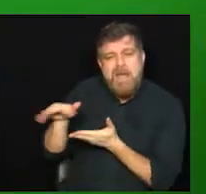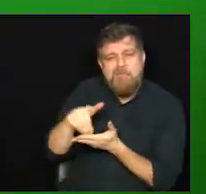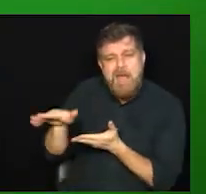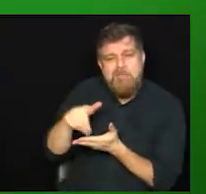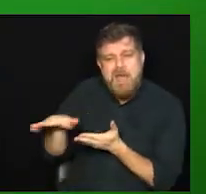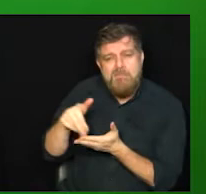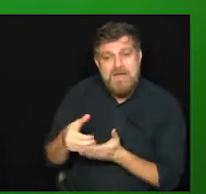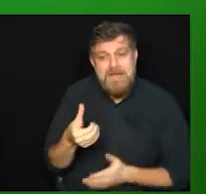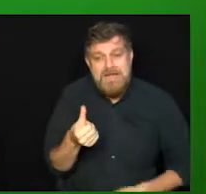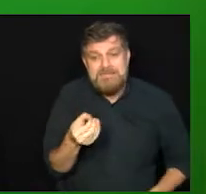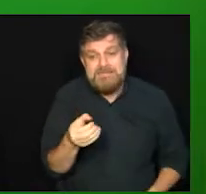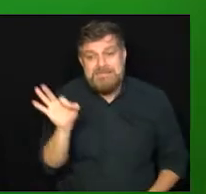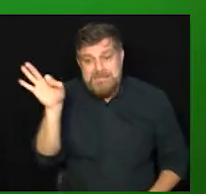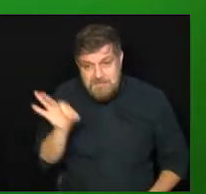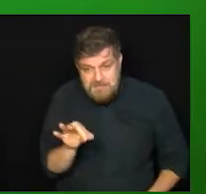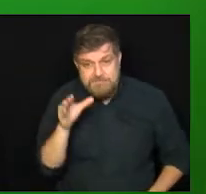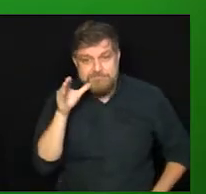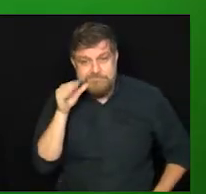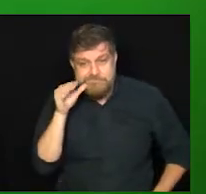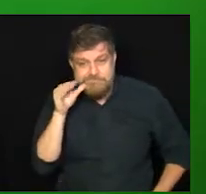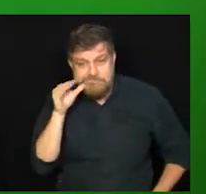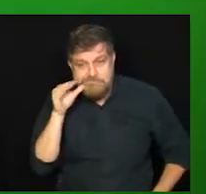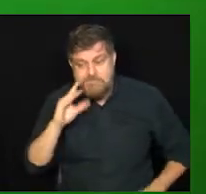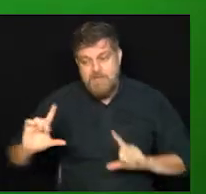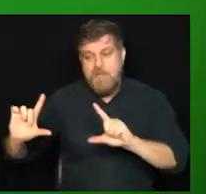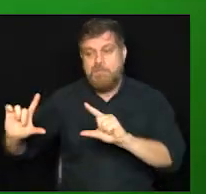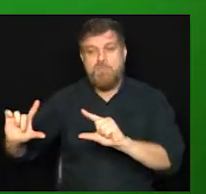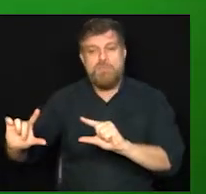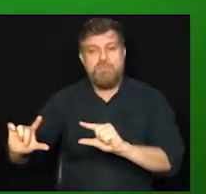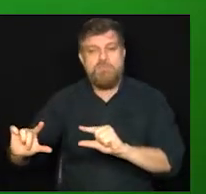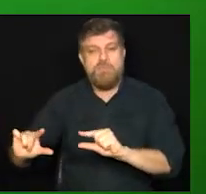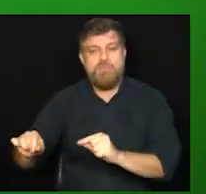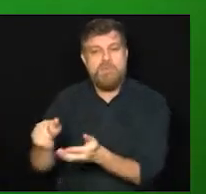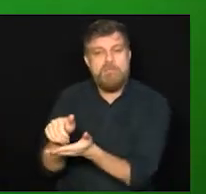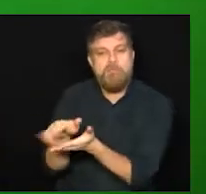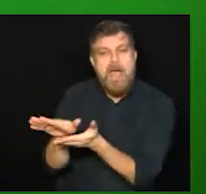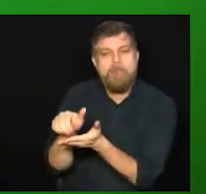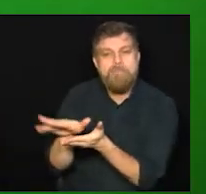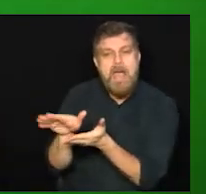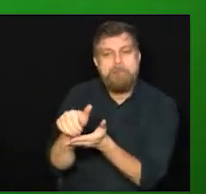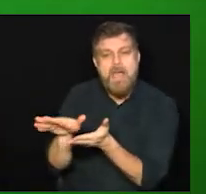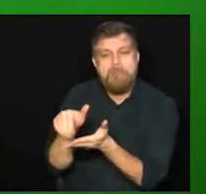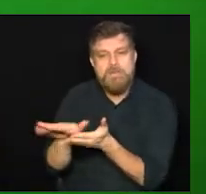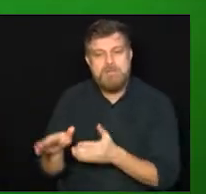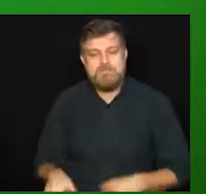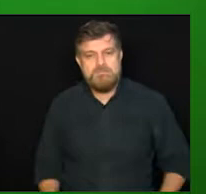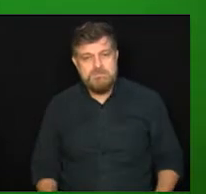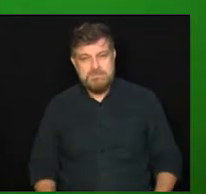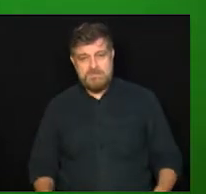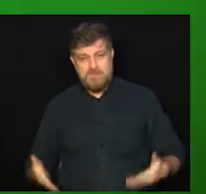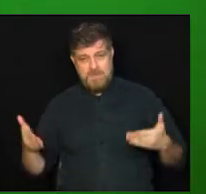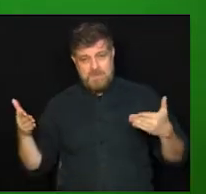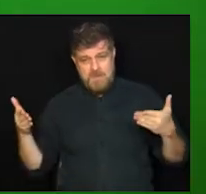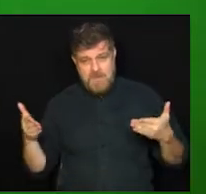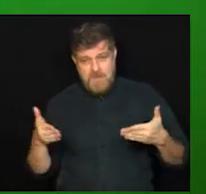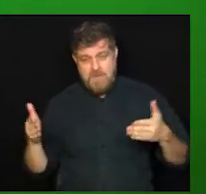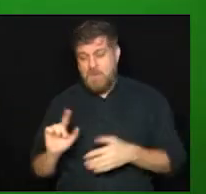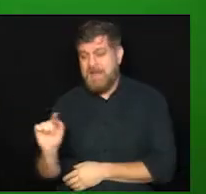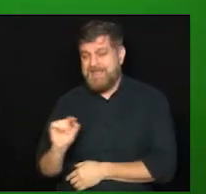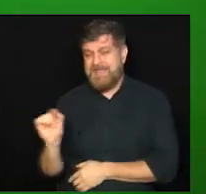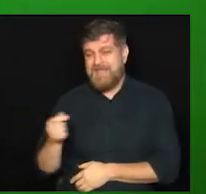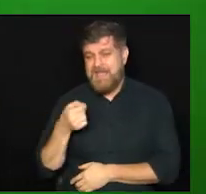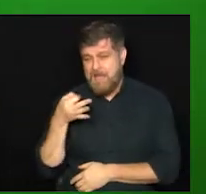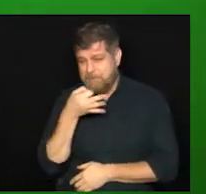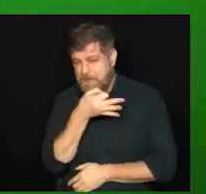60% dos seus colaboradores. Eu vou passar aqui, se o senhor me permitir, presidente,